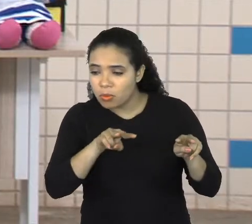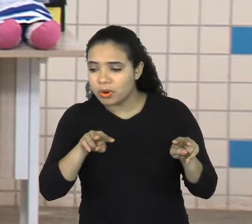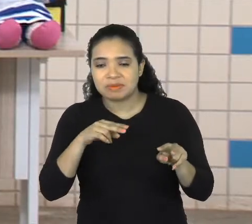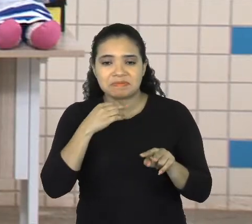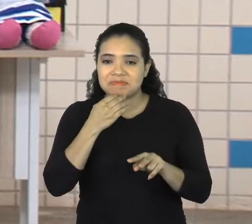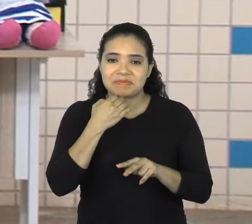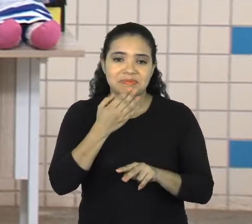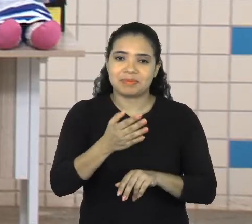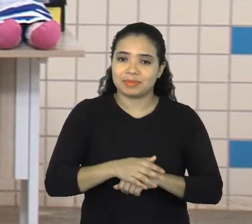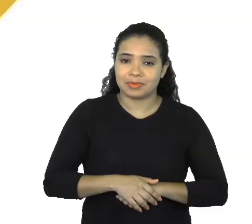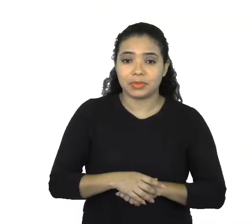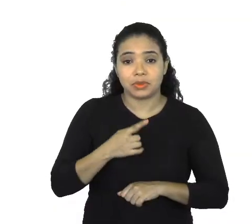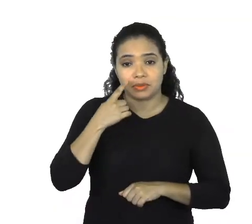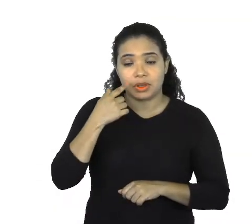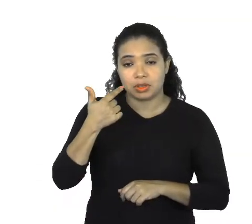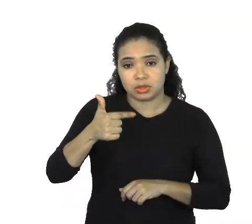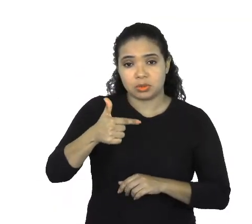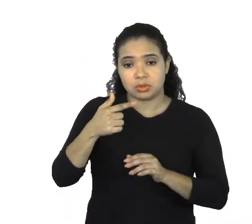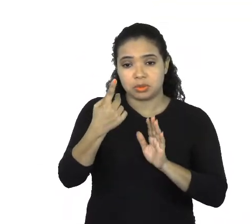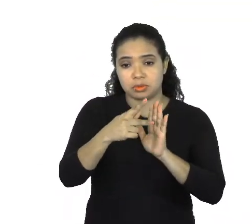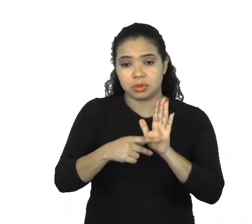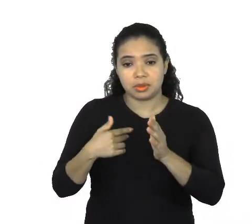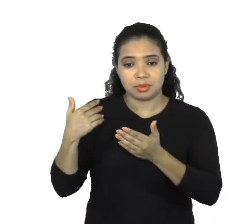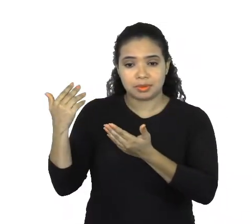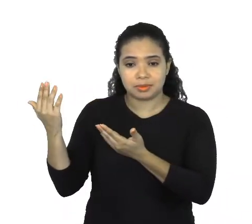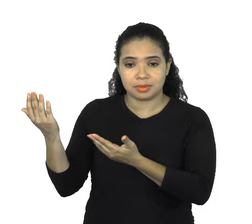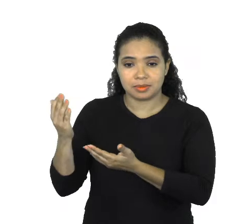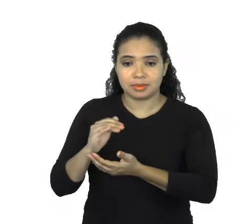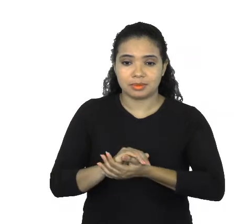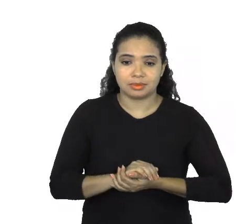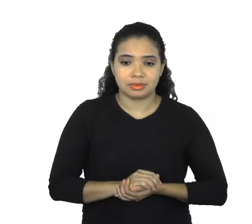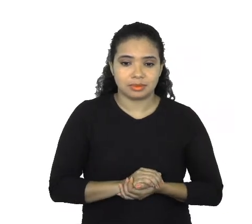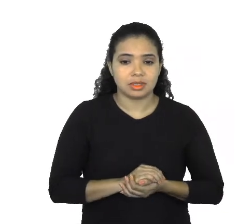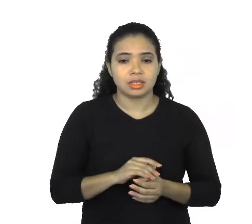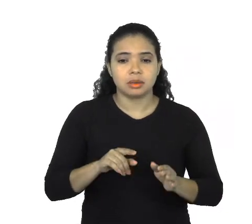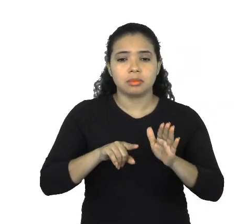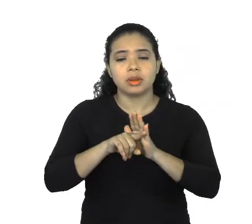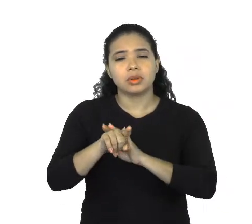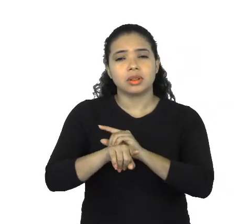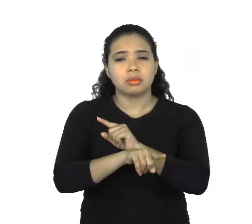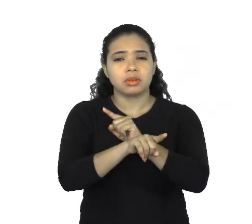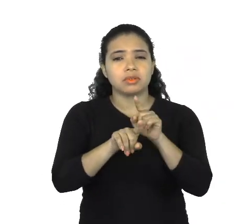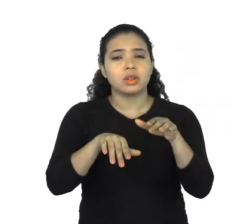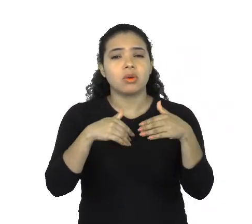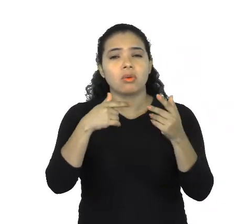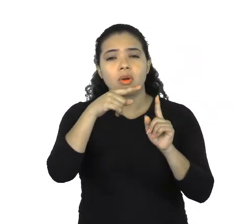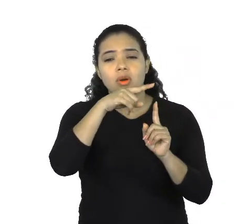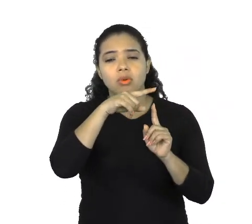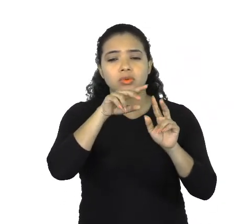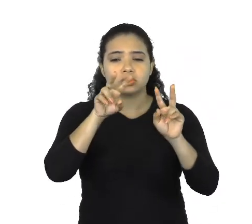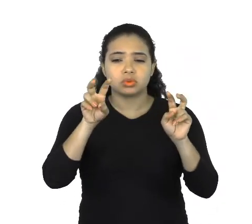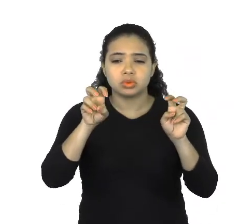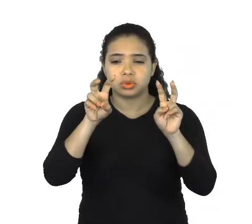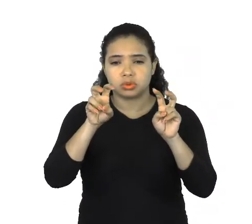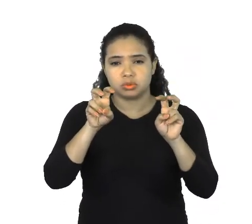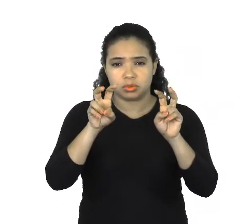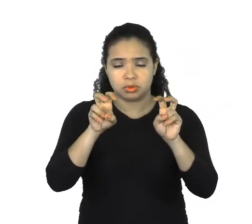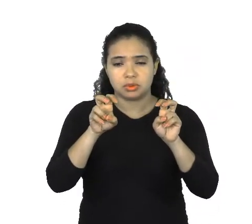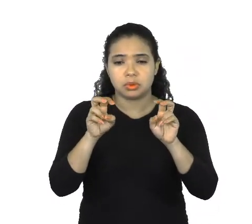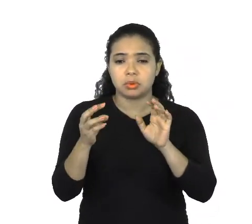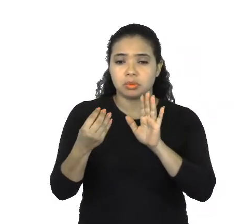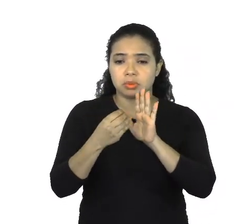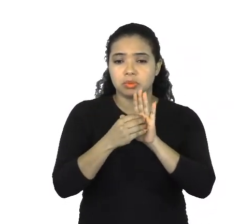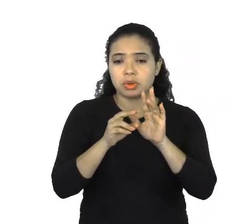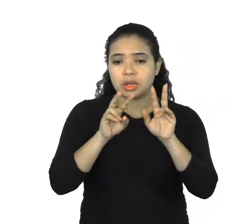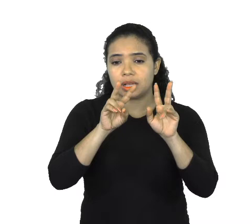ver. Vamos lá. Olha bem, se eu perguntasse para vocês, qual o título que você daria para